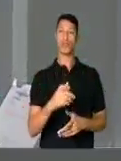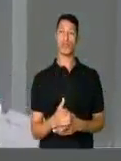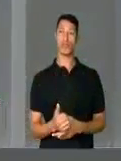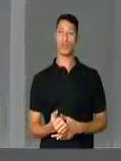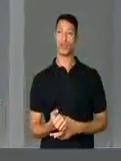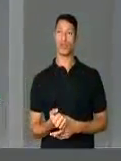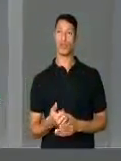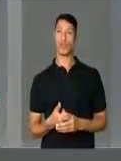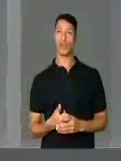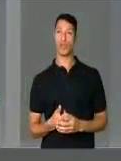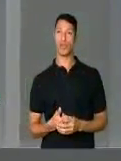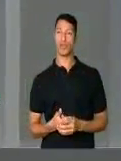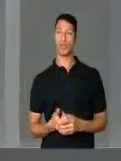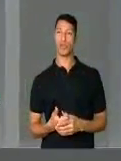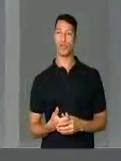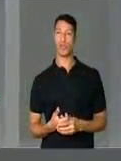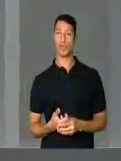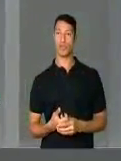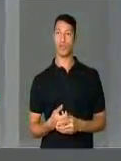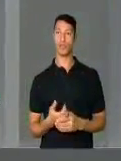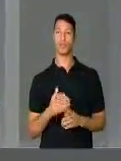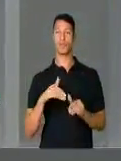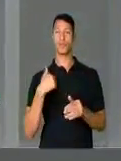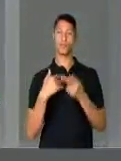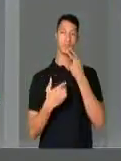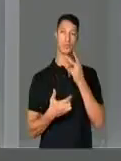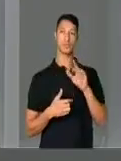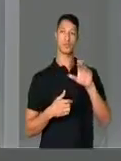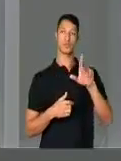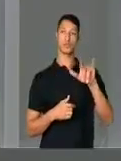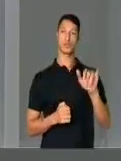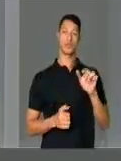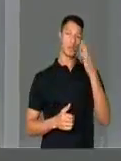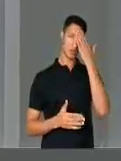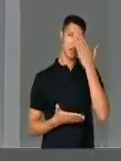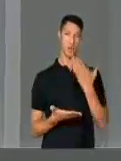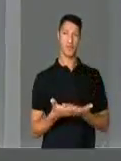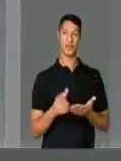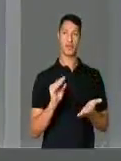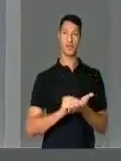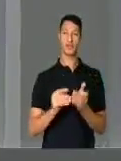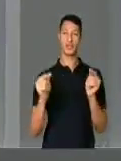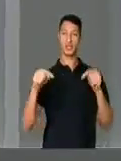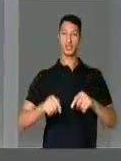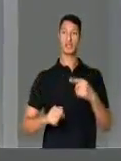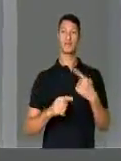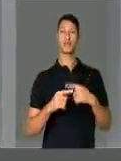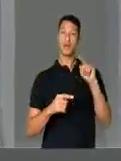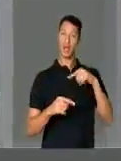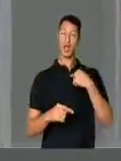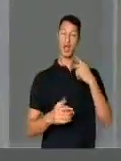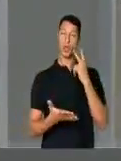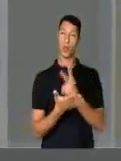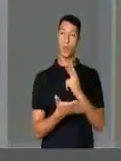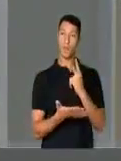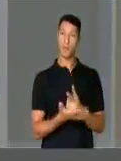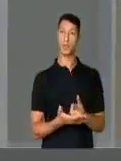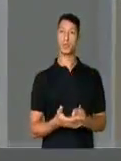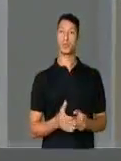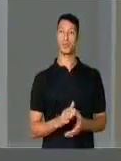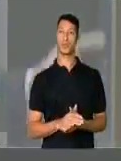povo. Senhor presidente, quando eu falo que o clima é desconfiança, aqui, porque eu